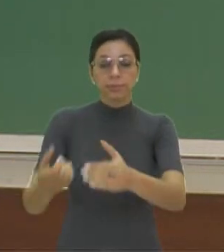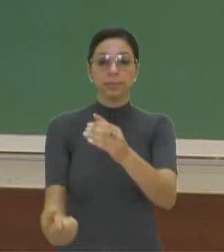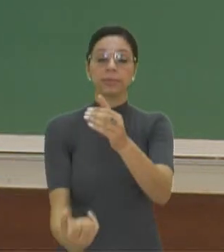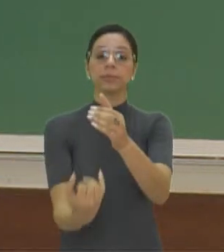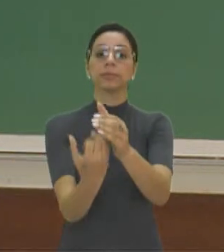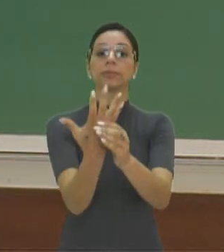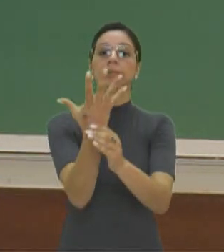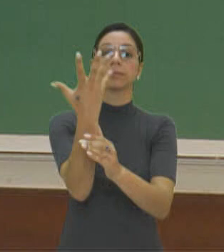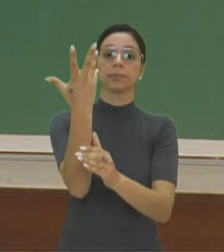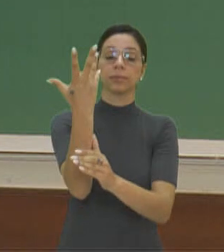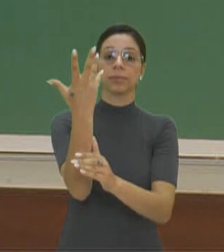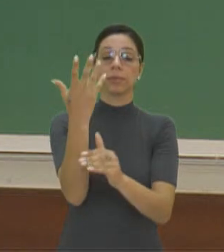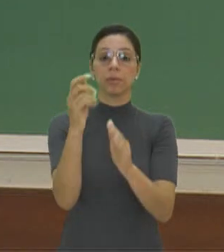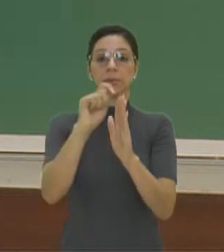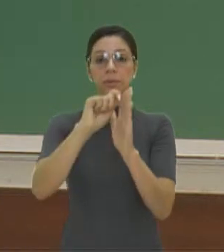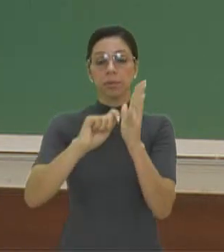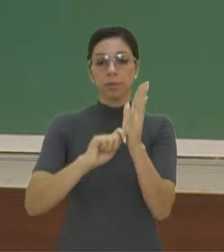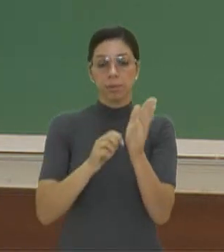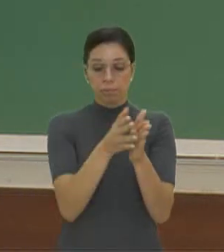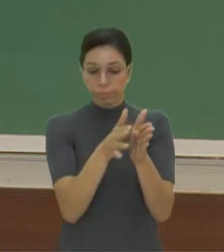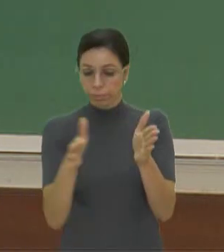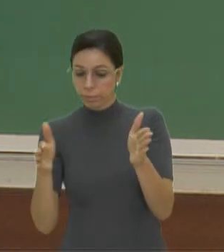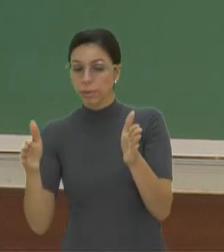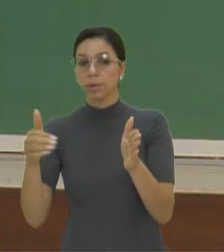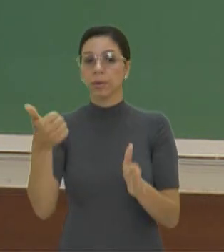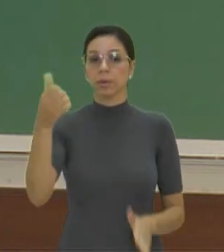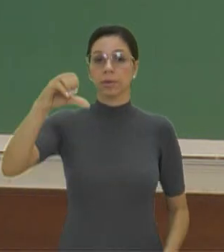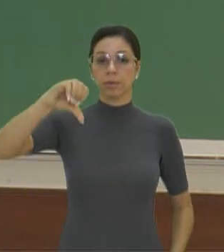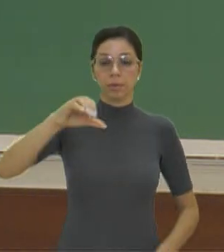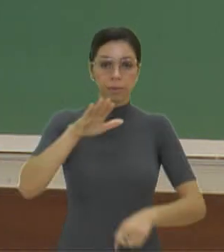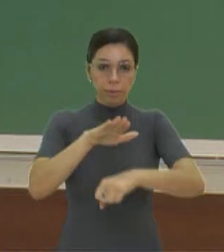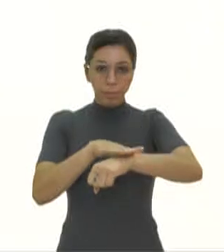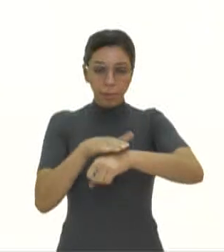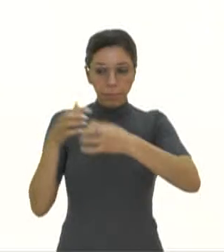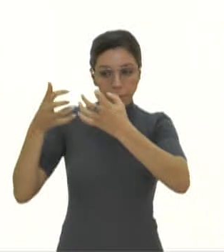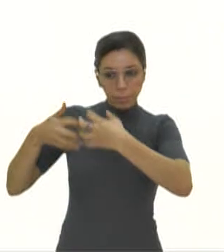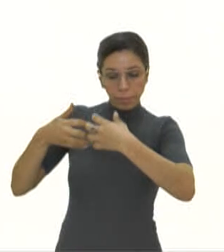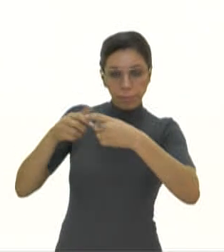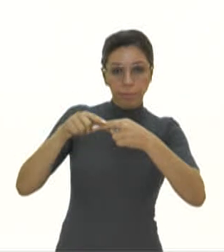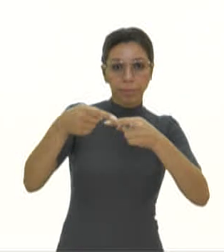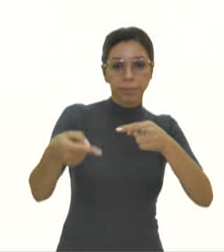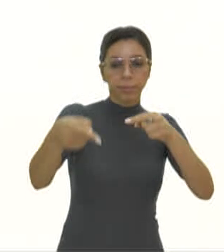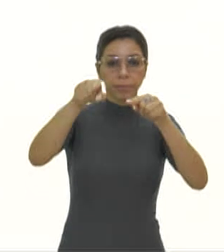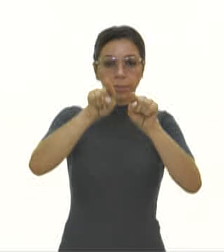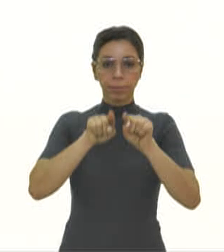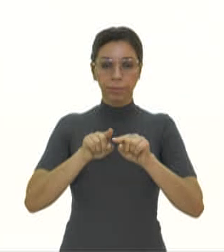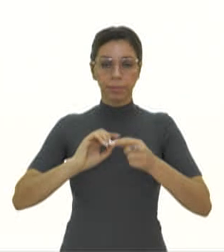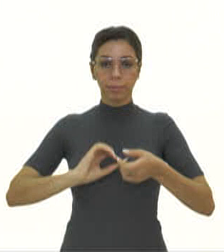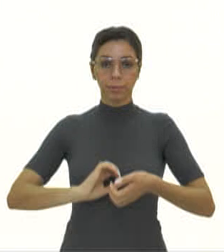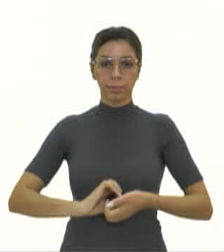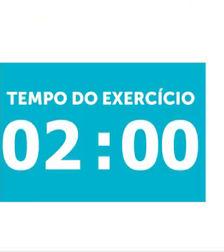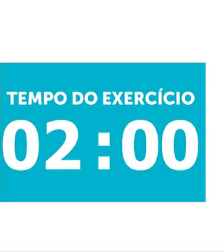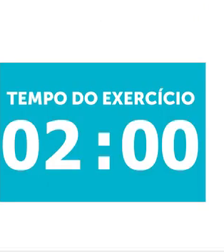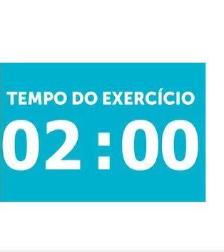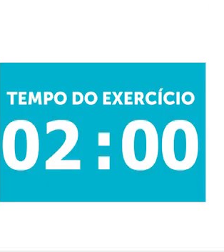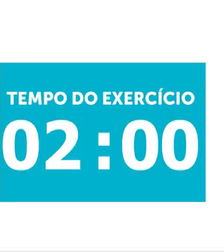a partir do século XIX. Vou dar um tempinho para vocês pensarem e a gente já volta.